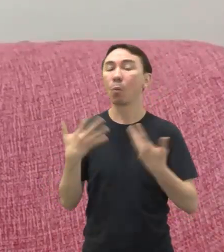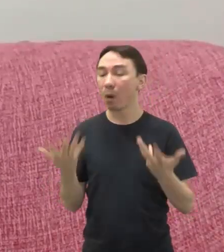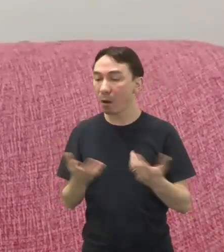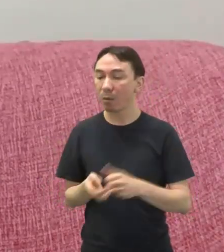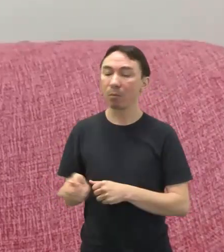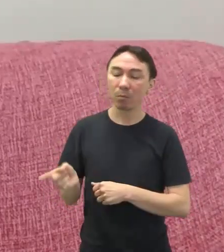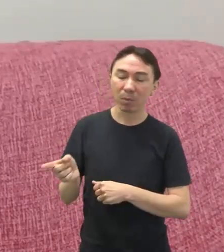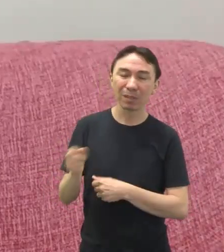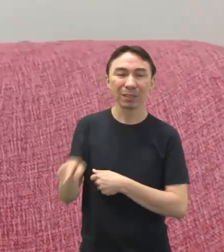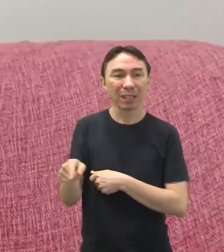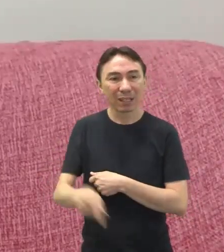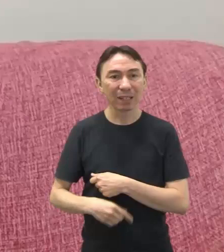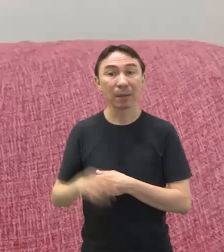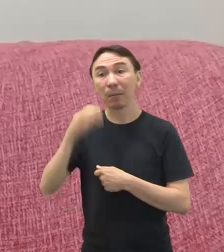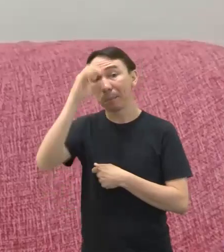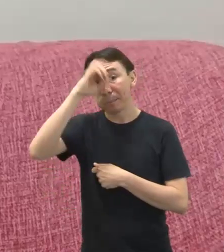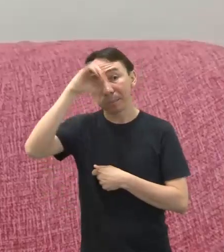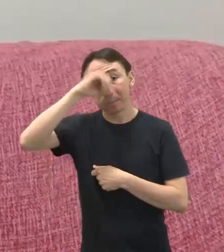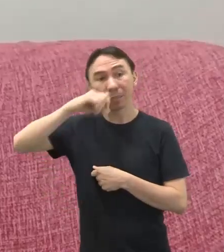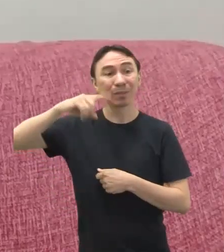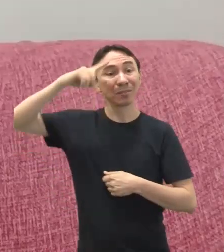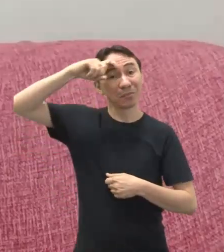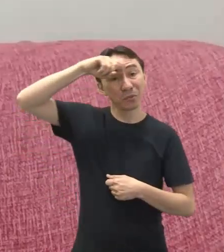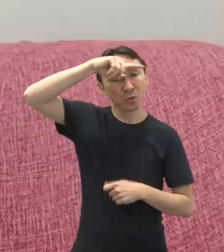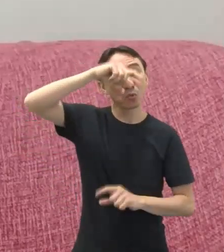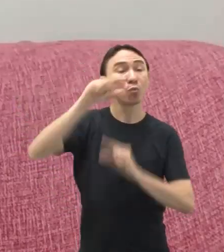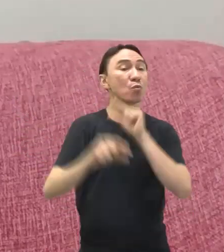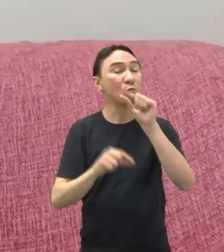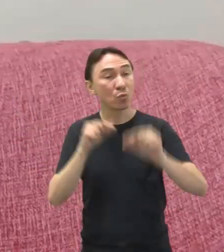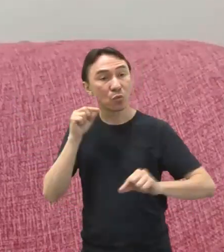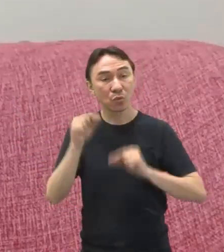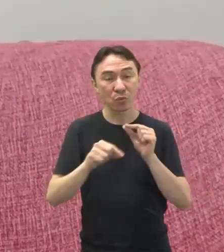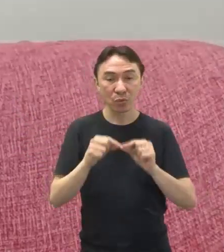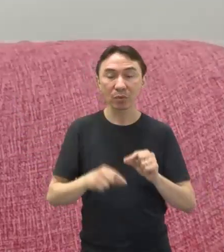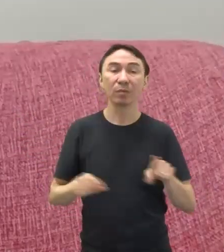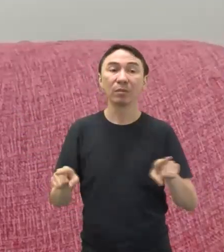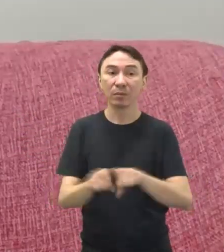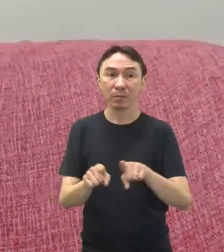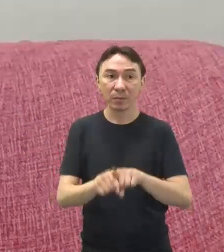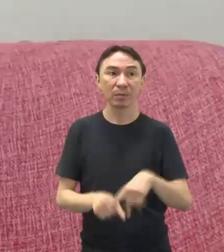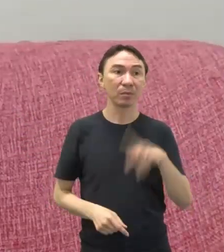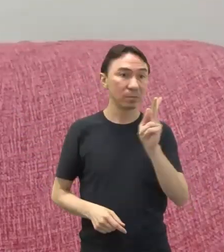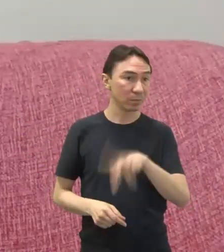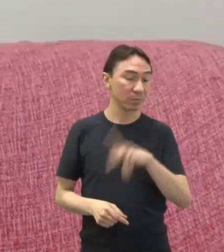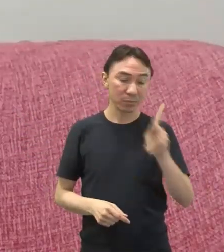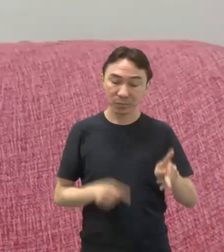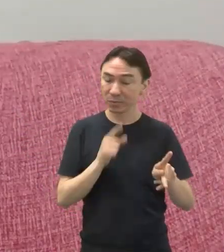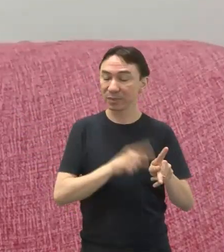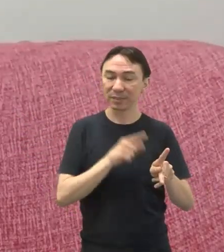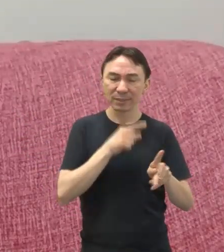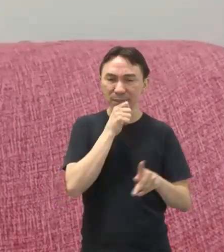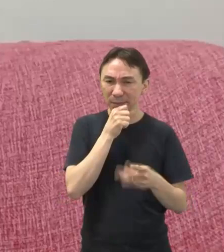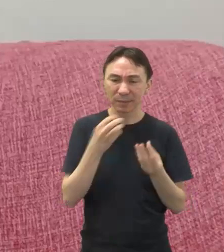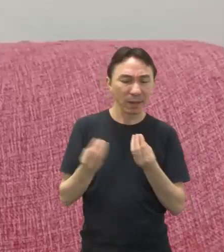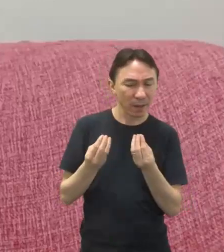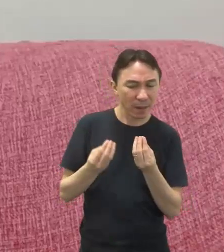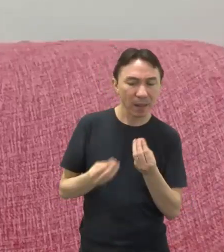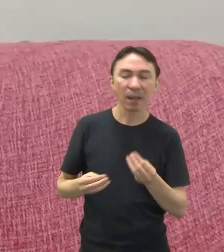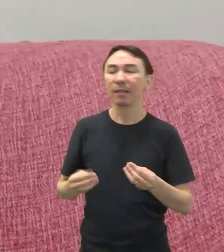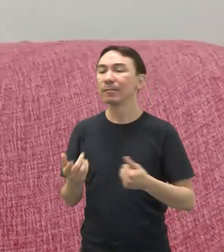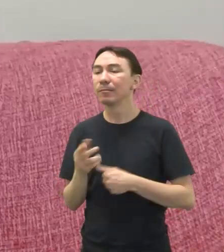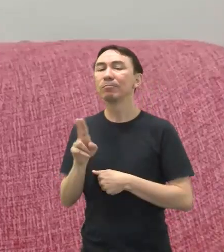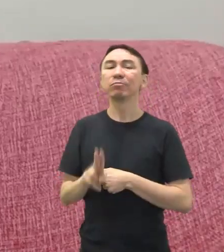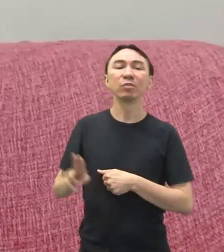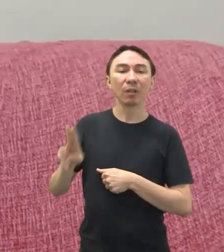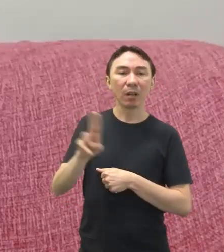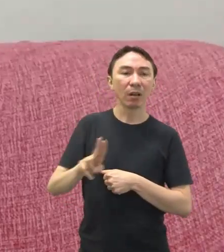do uso do ambiente selecionado a compreensão do próprio professor em relação ao ambiente utilizados também